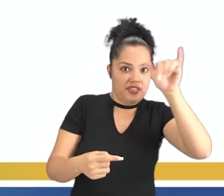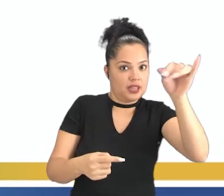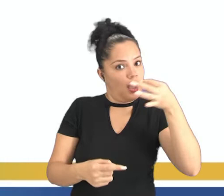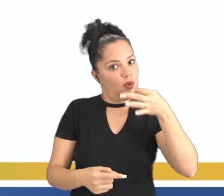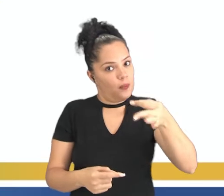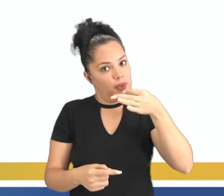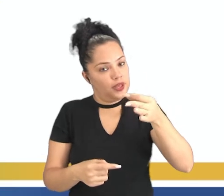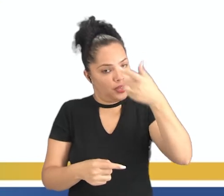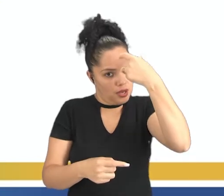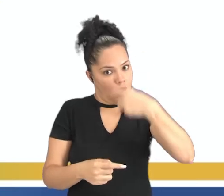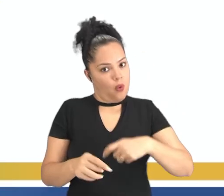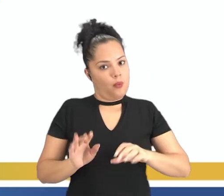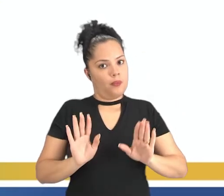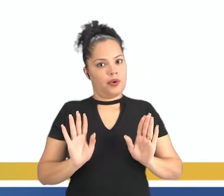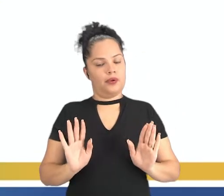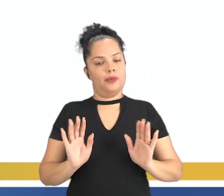pessoais.